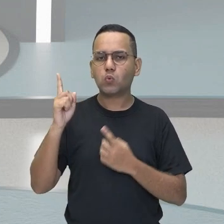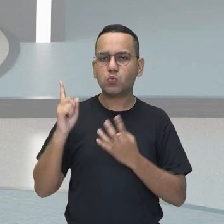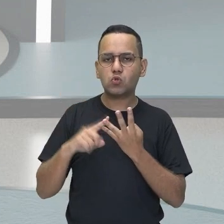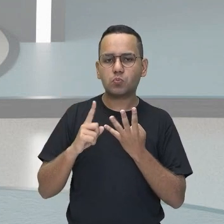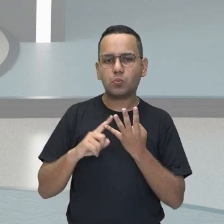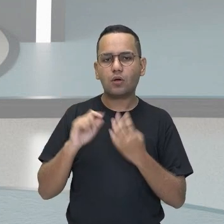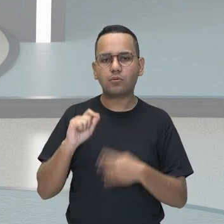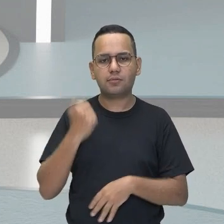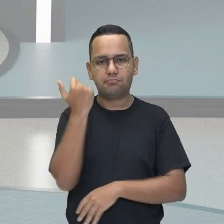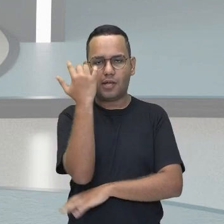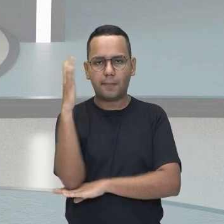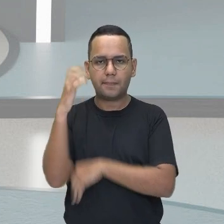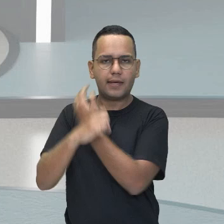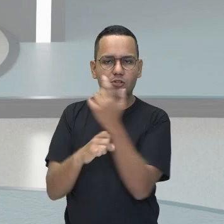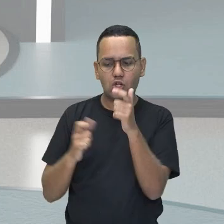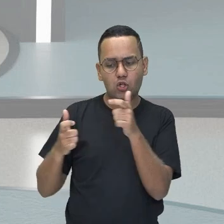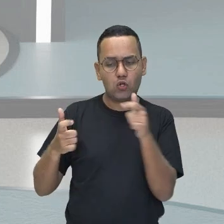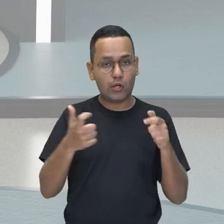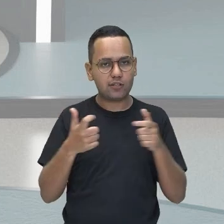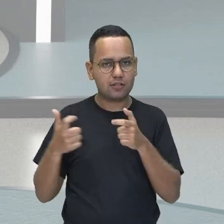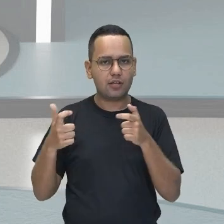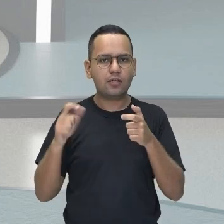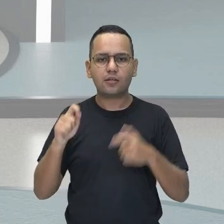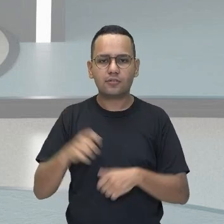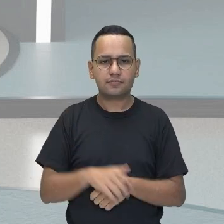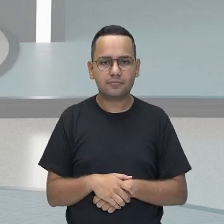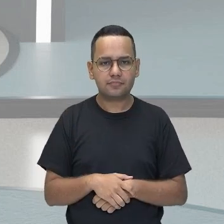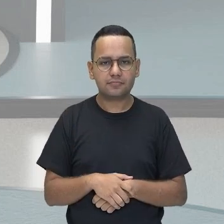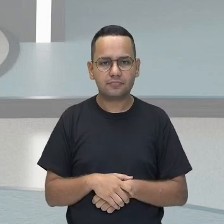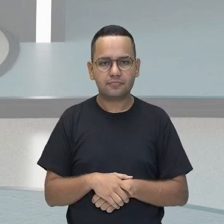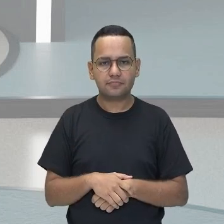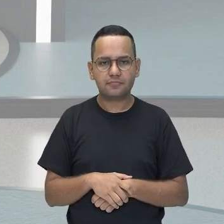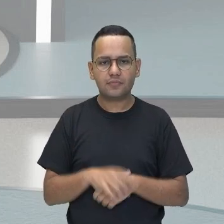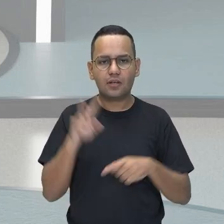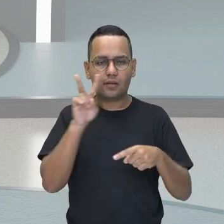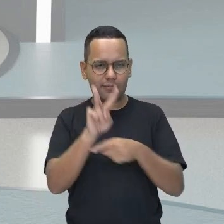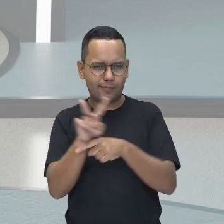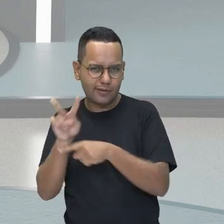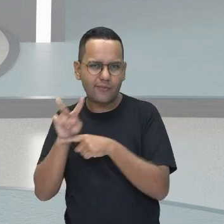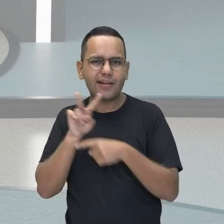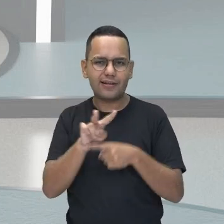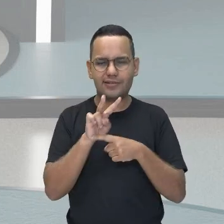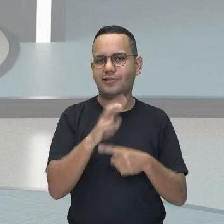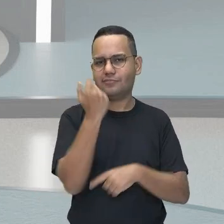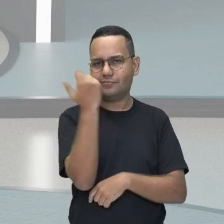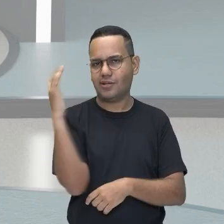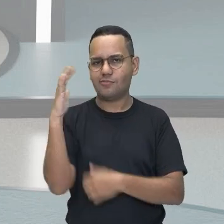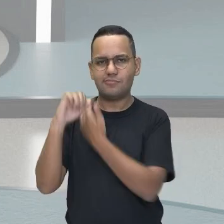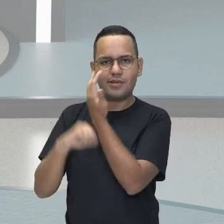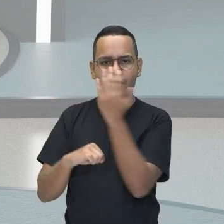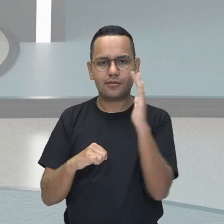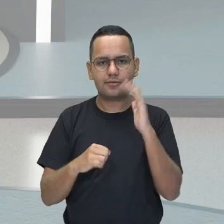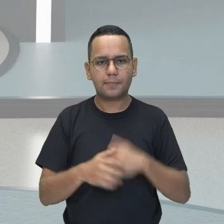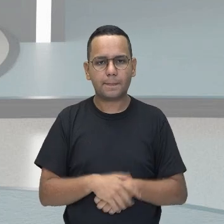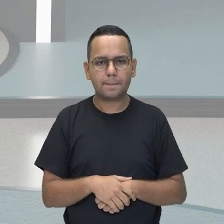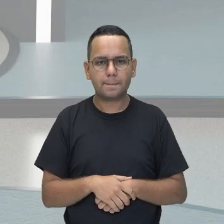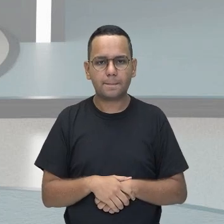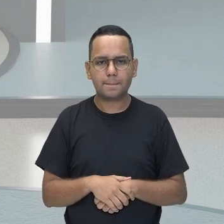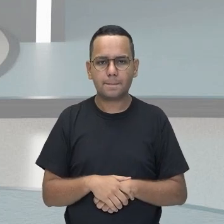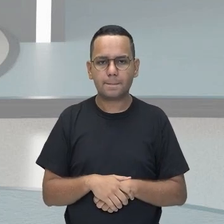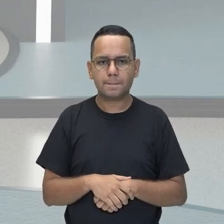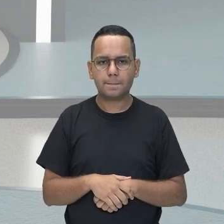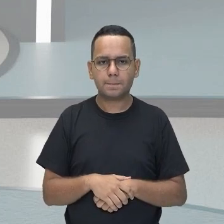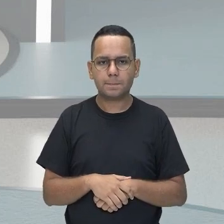higiene ambiental, né, que está relacionada com a preservação das condições sanitárias, do meio ambiente, né, com o intuito